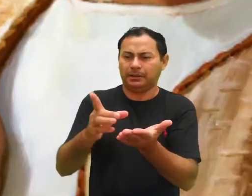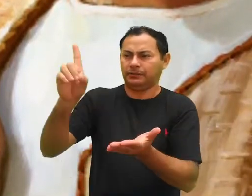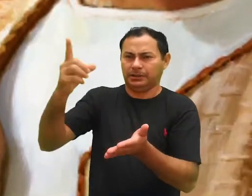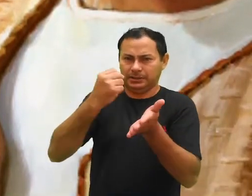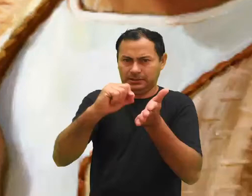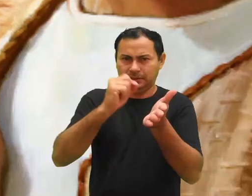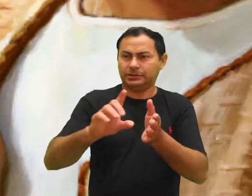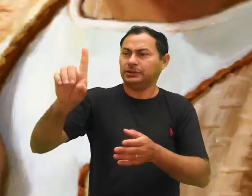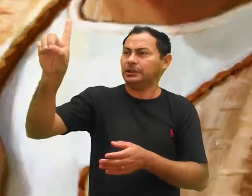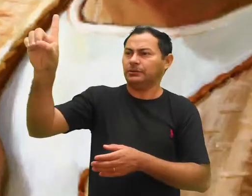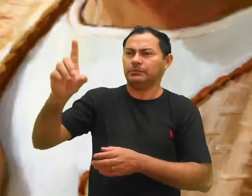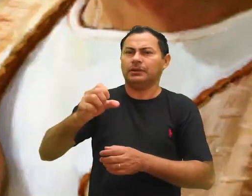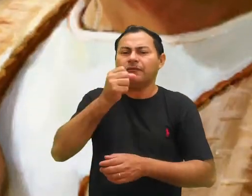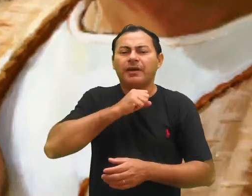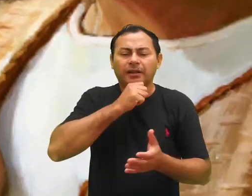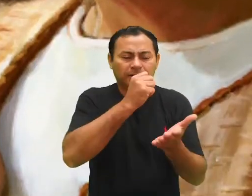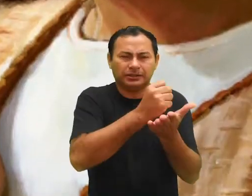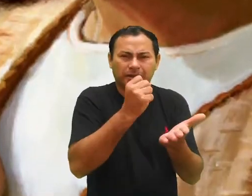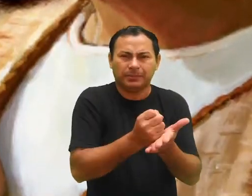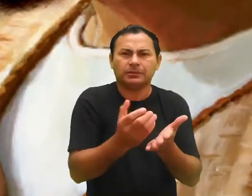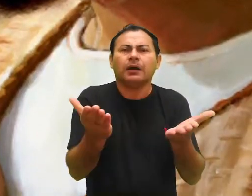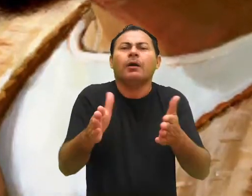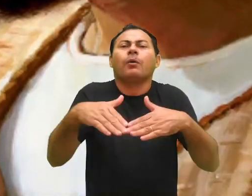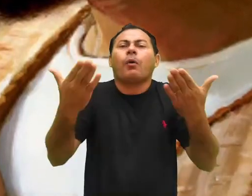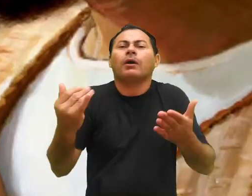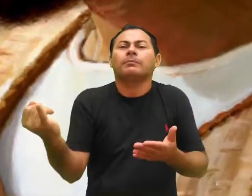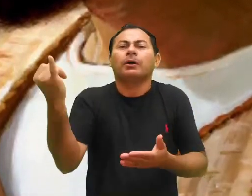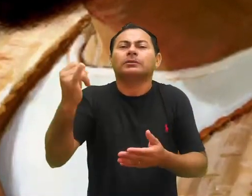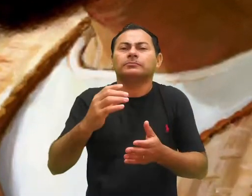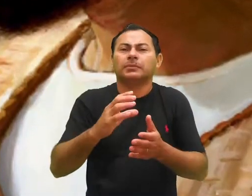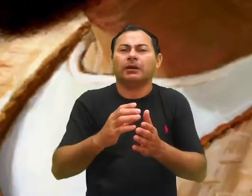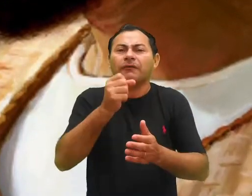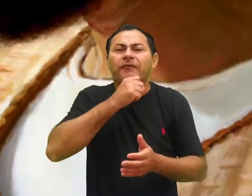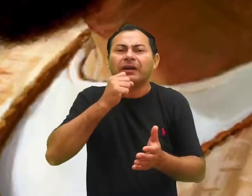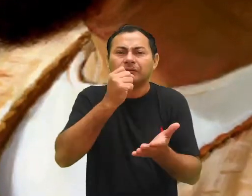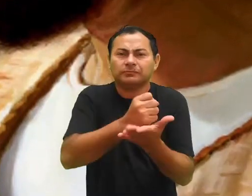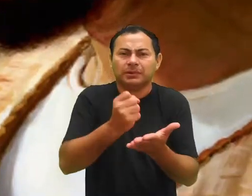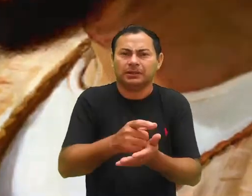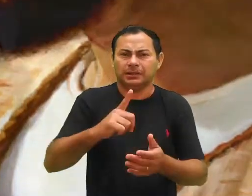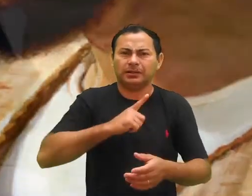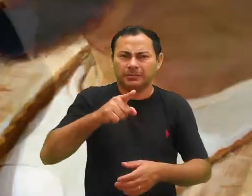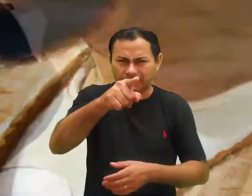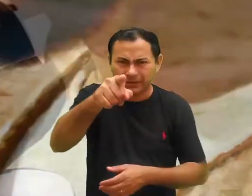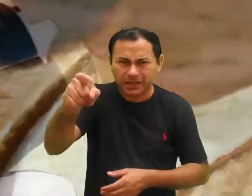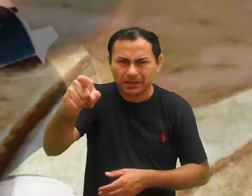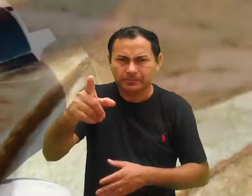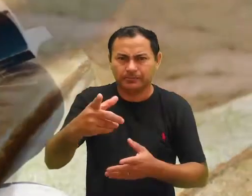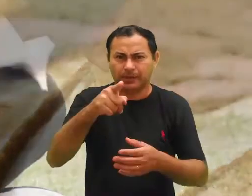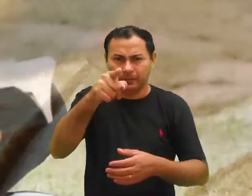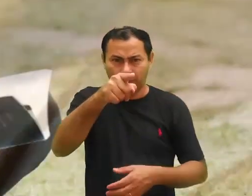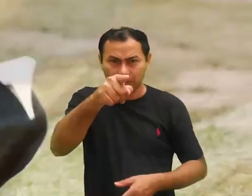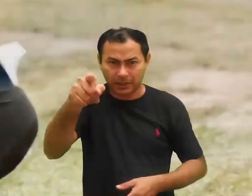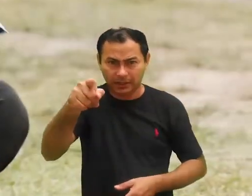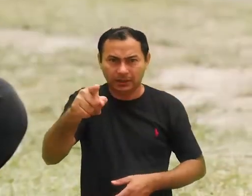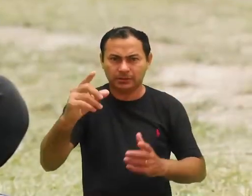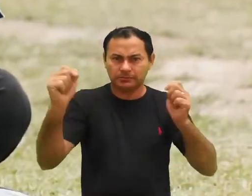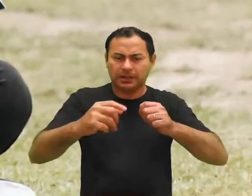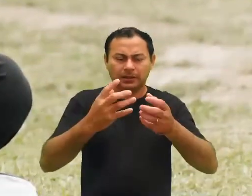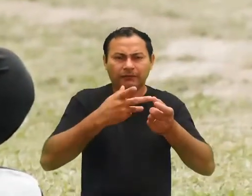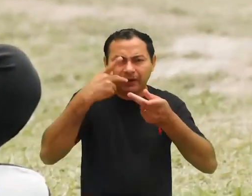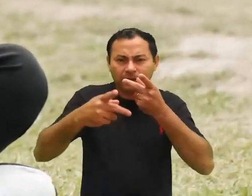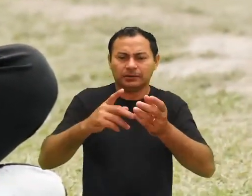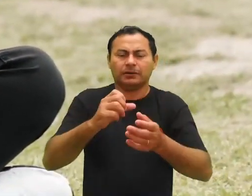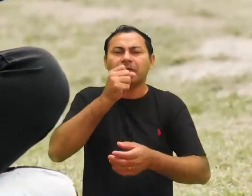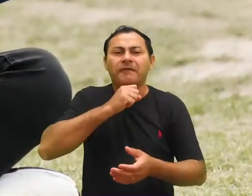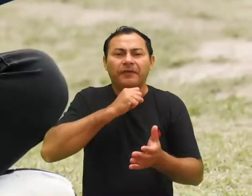você valoriza a palavra escrita de Deus do Velho Testamento? Qual a importância que o Velho Testamento tem para você?